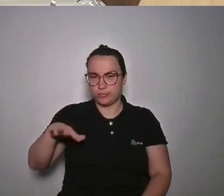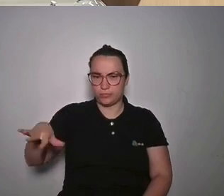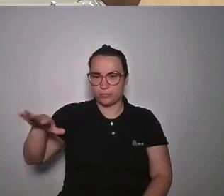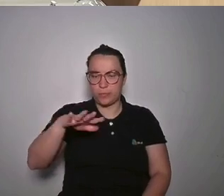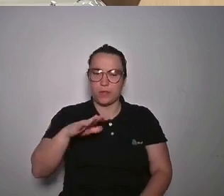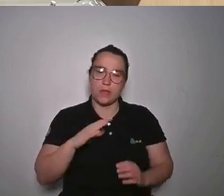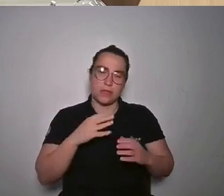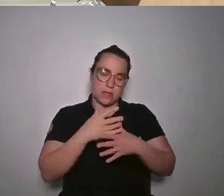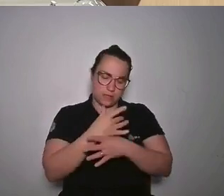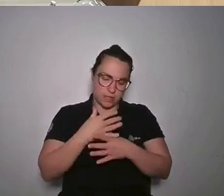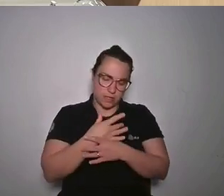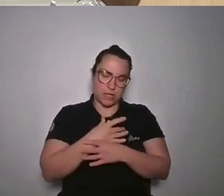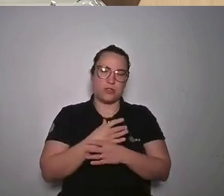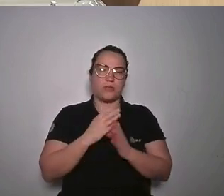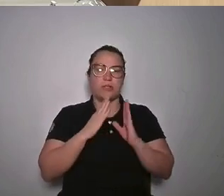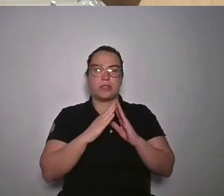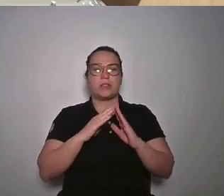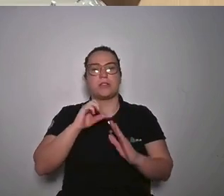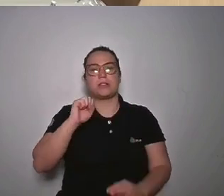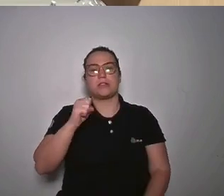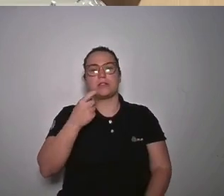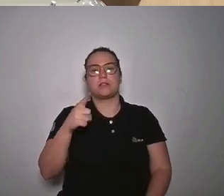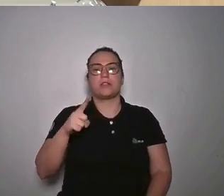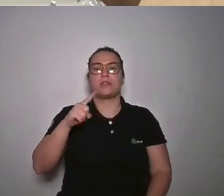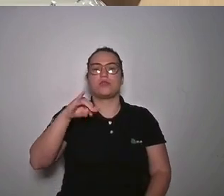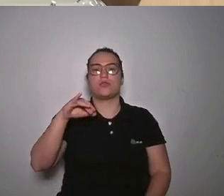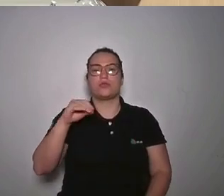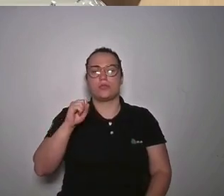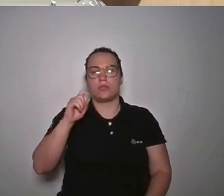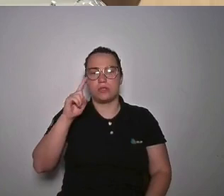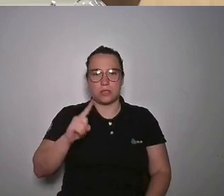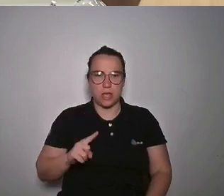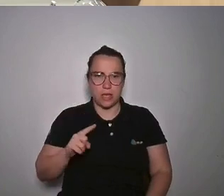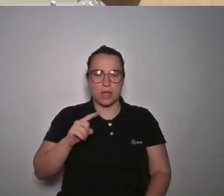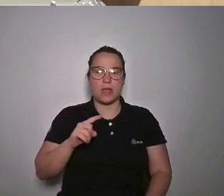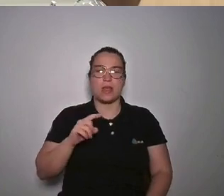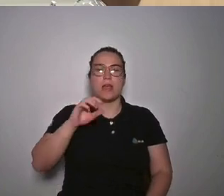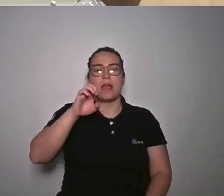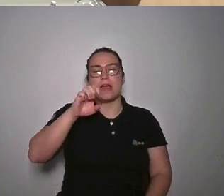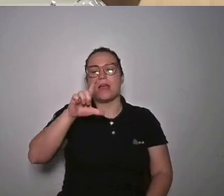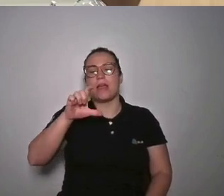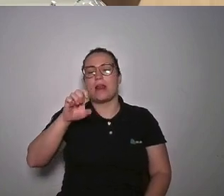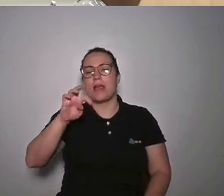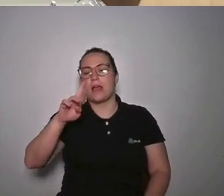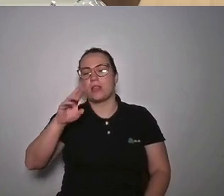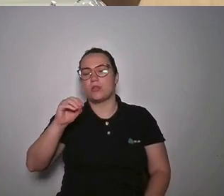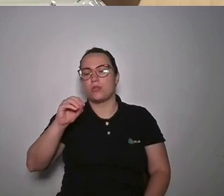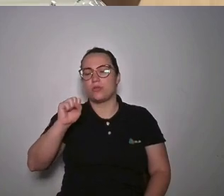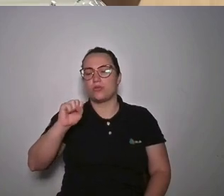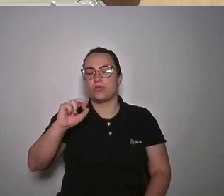José, fizemos na Vila Eletrosul, fizemos também na